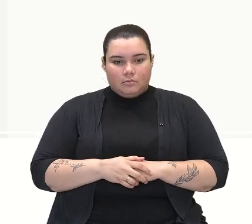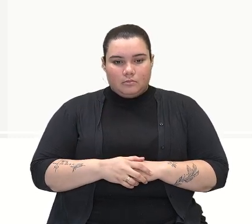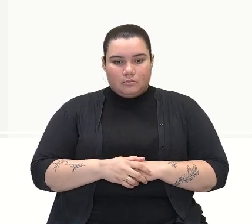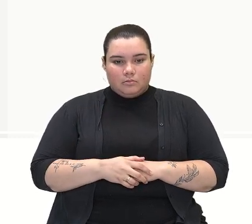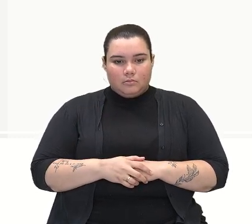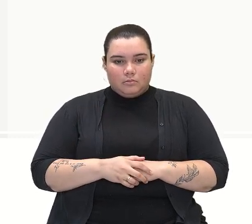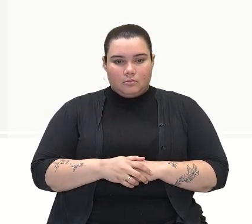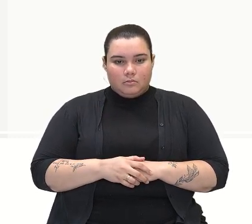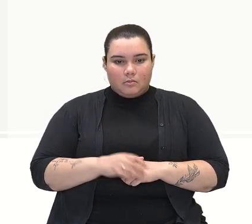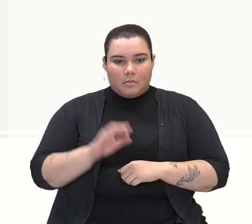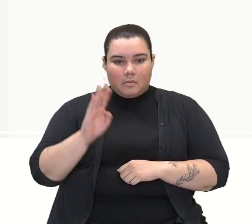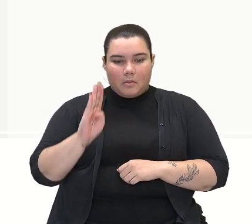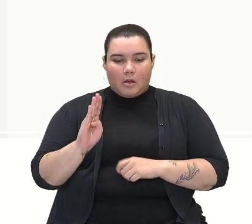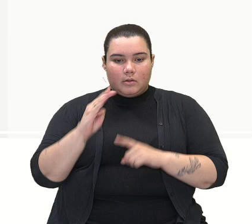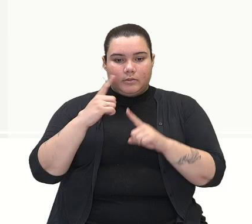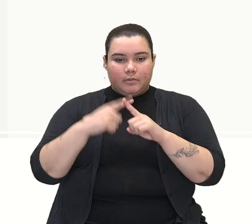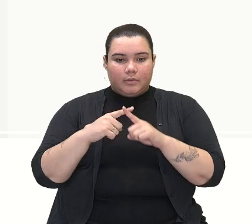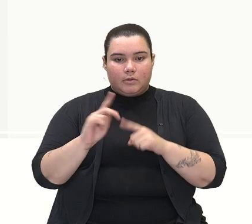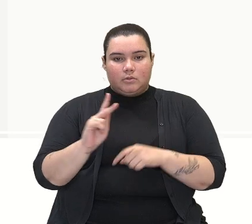base vezes altura,